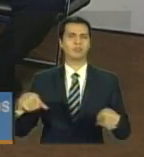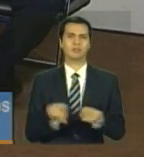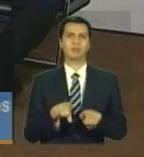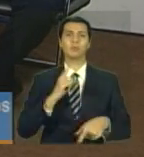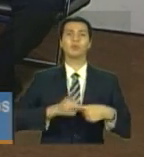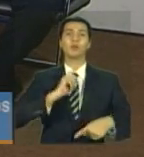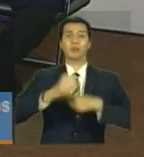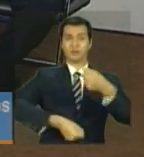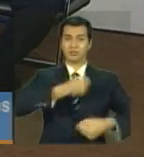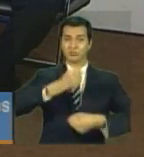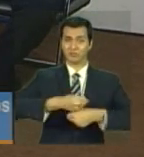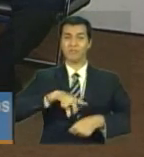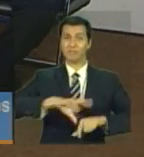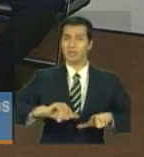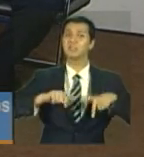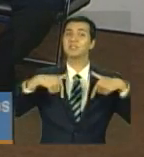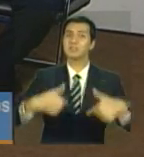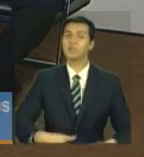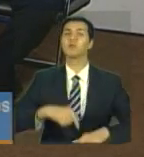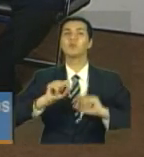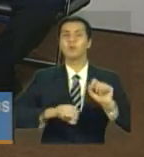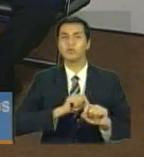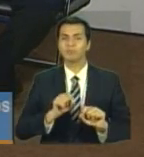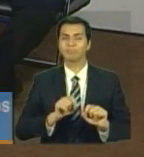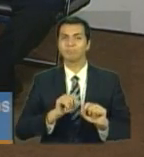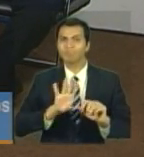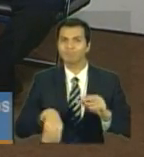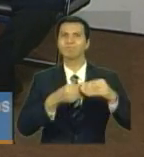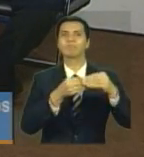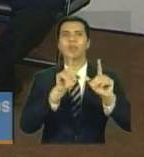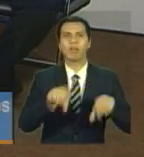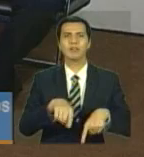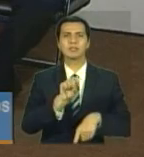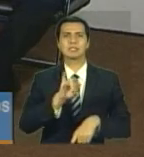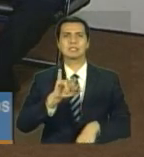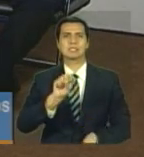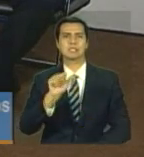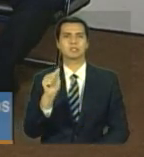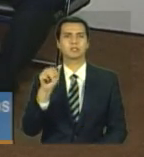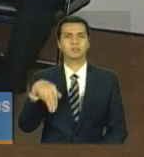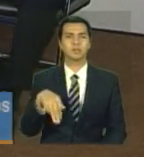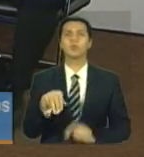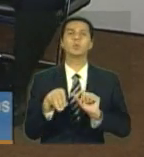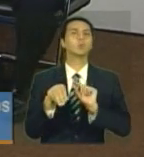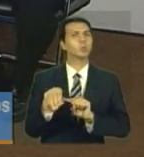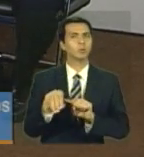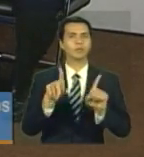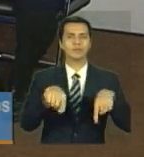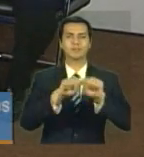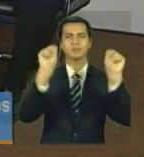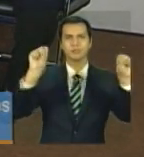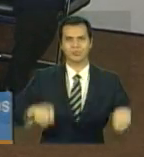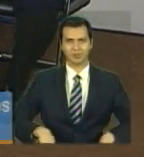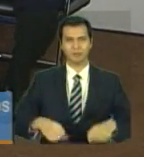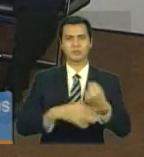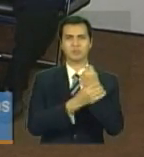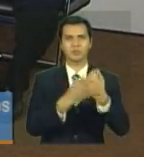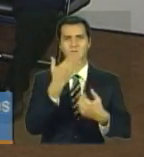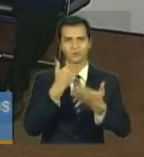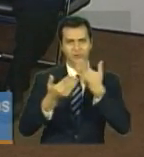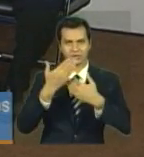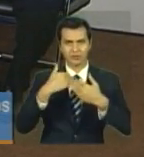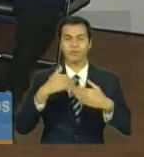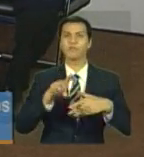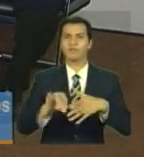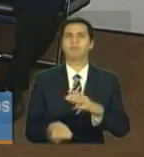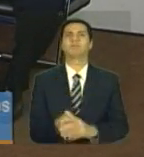teremos um desafio adicional, que é a consolidação do SISAM, do Sistema de Segurança Alimentar e Nutricional. Então,